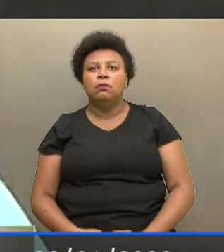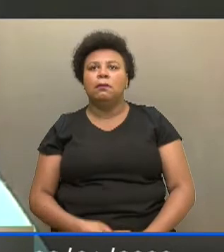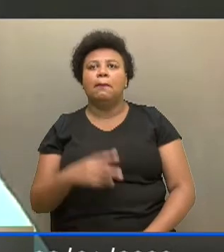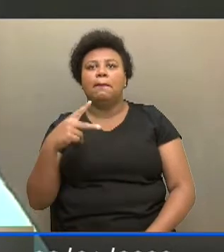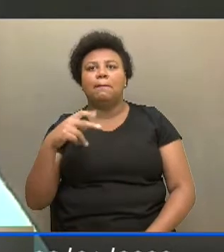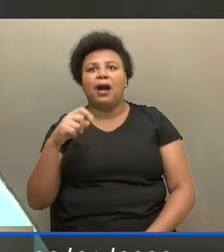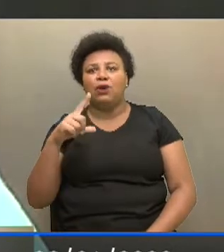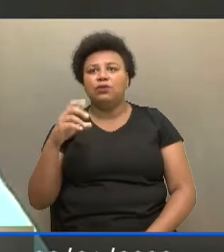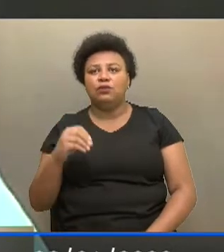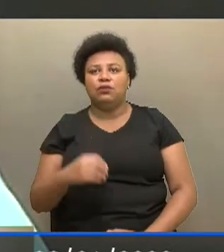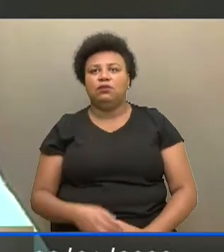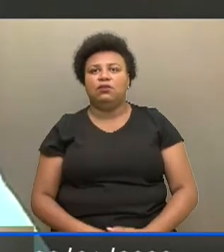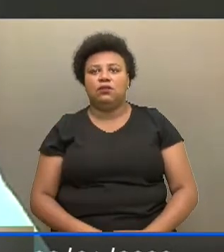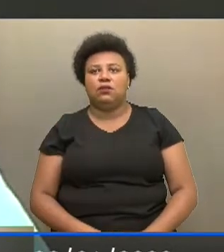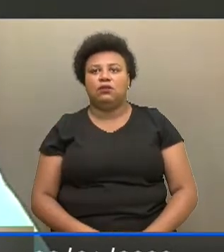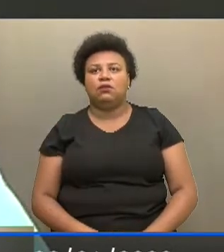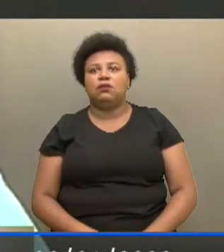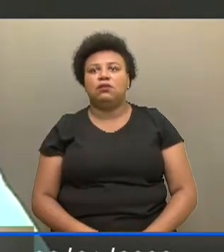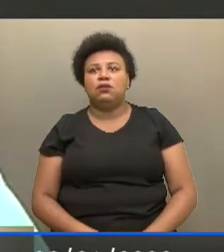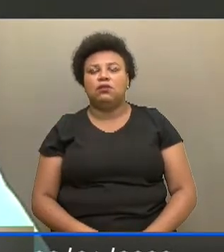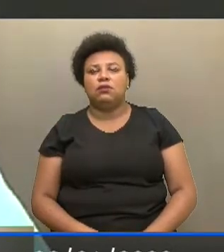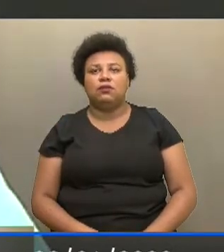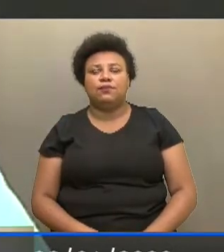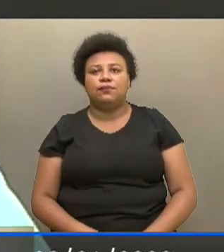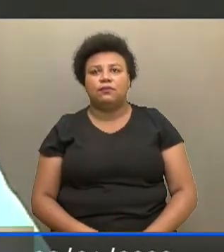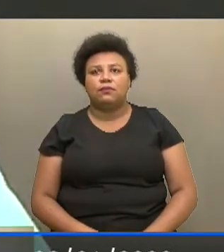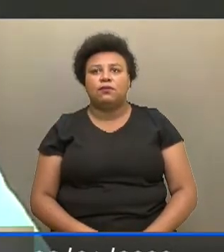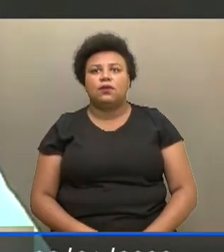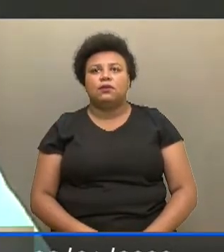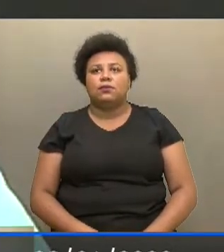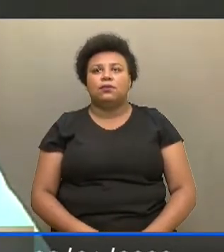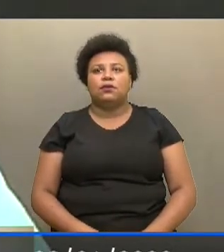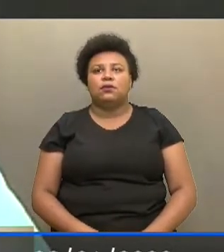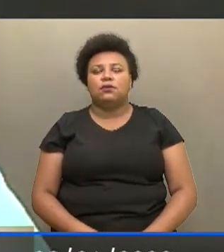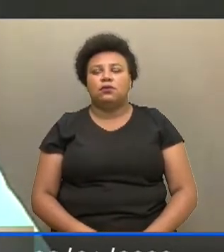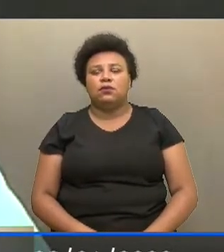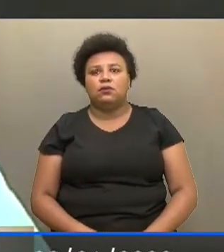Paulo, vamos tentar agora, Paulo, pode falar.